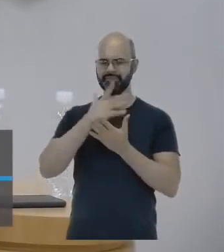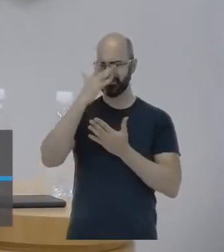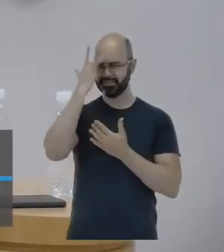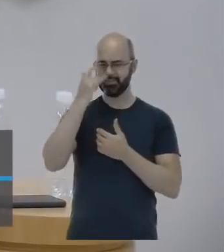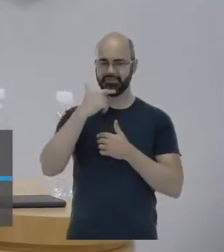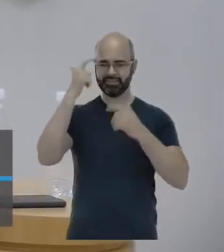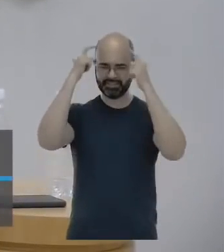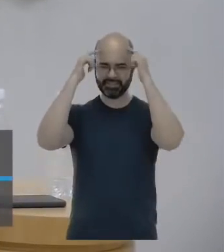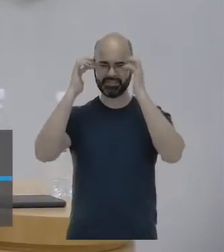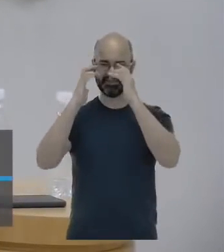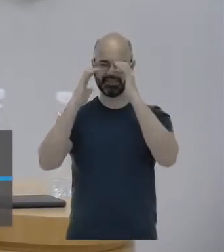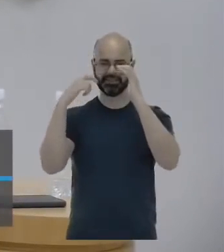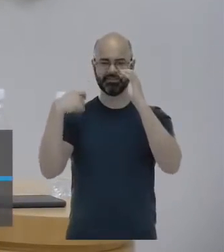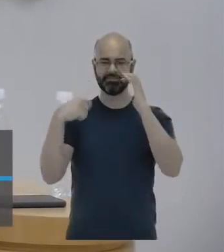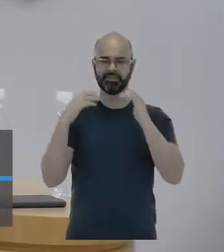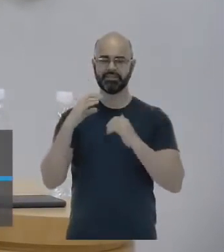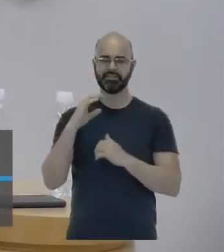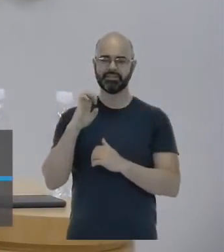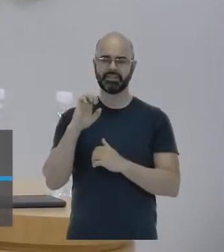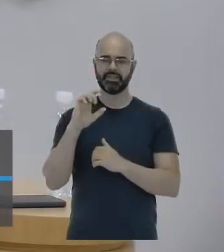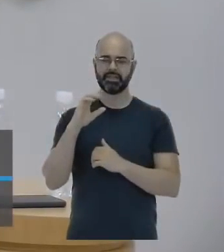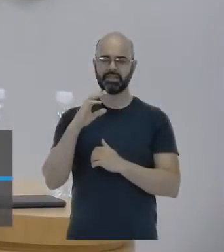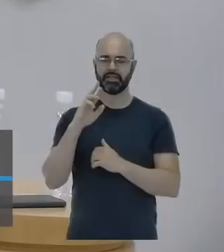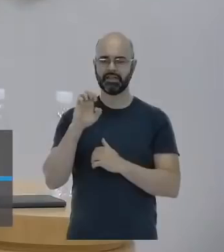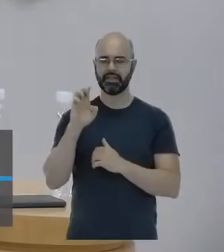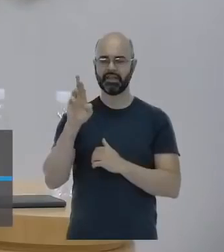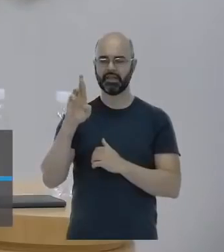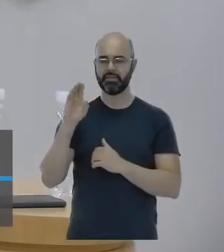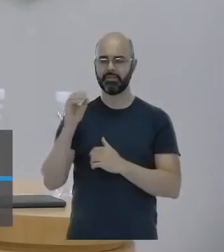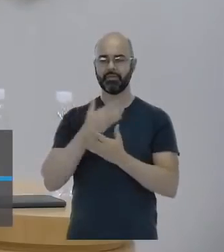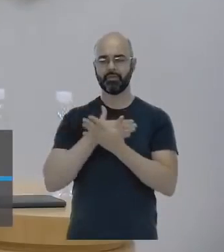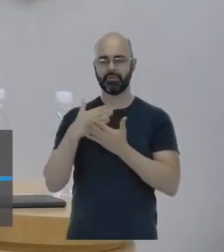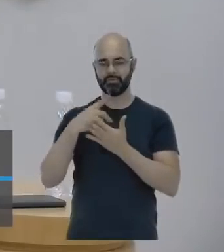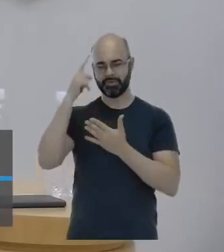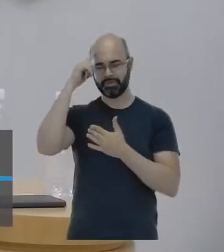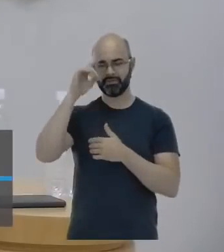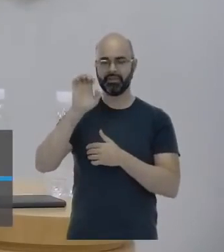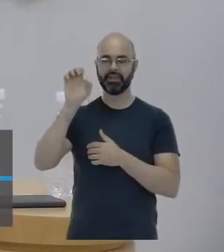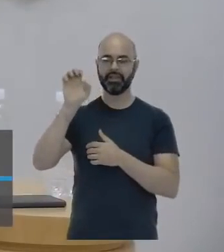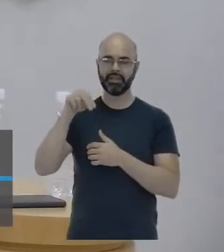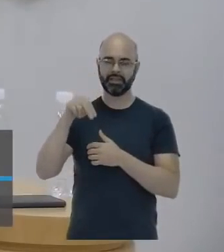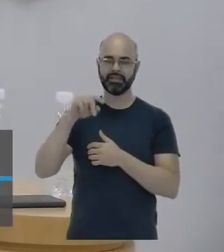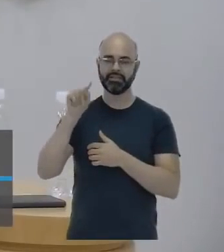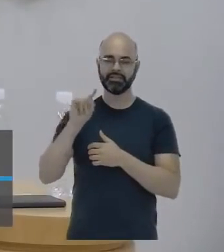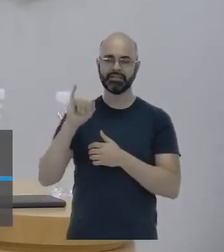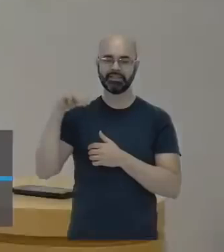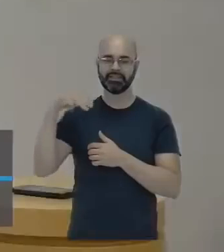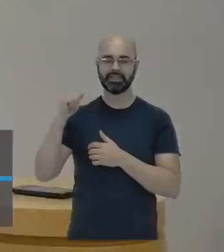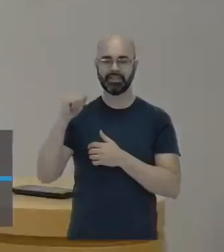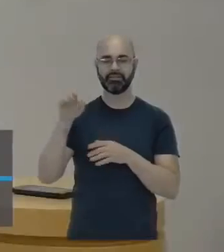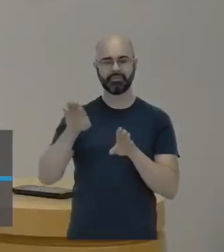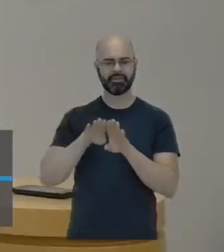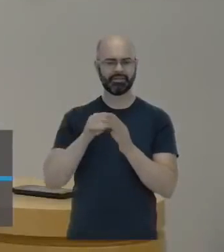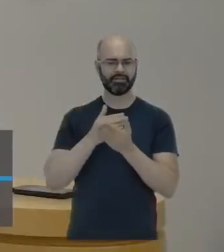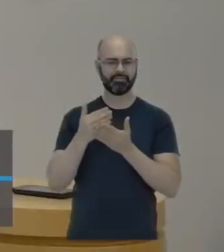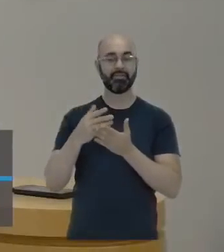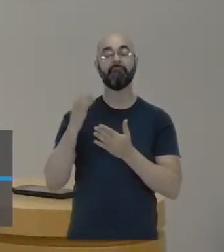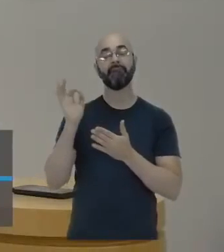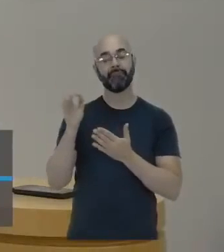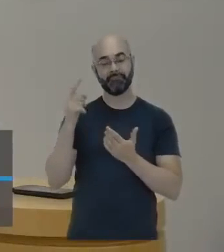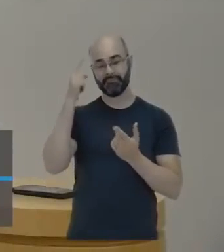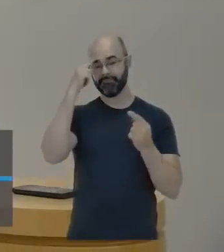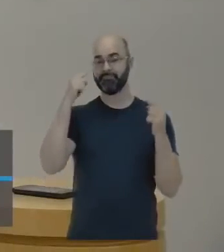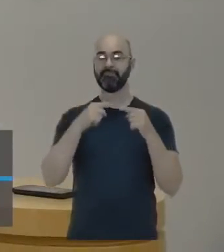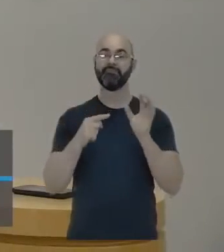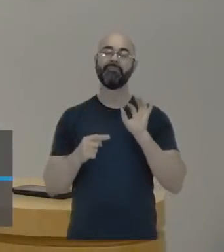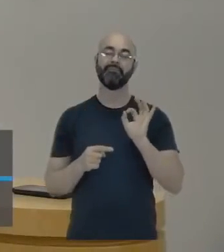mandar as enzimas para quebrar as moléculas da alimentação. Beleza, mais professor. A fundo, Não, é perfeito, né? É assim, aí a